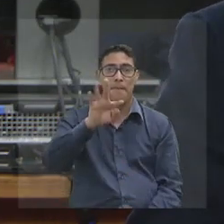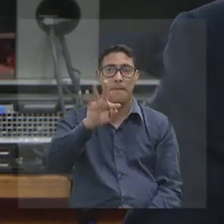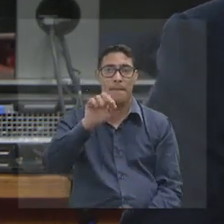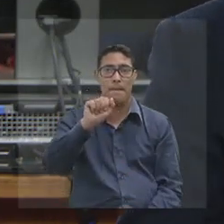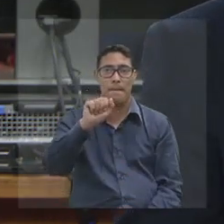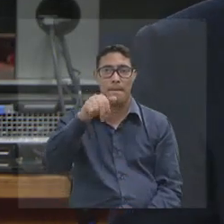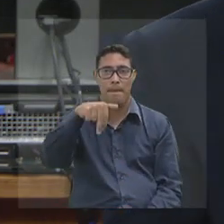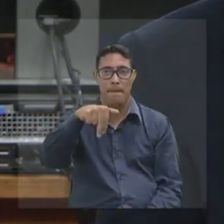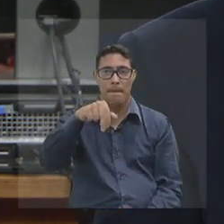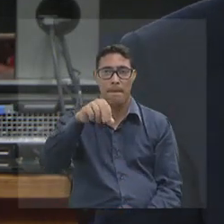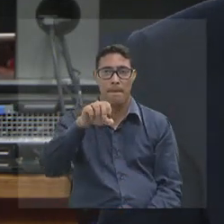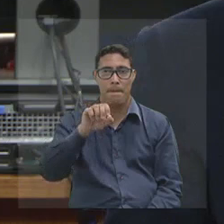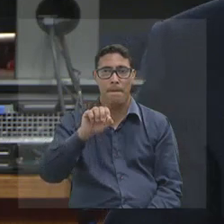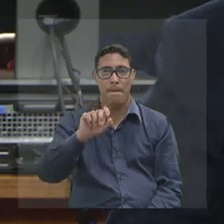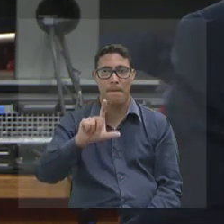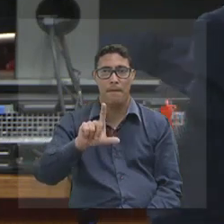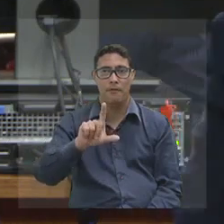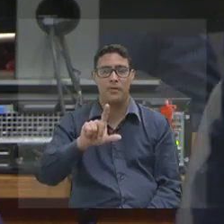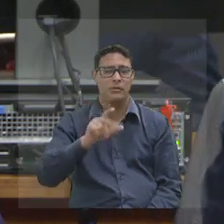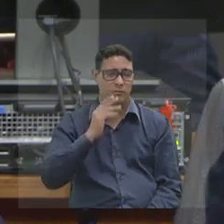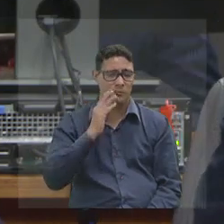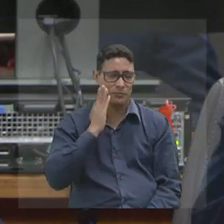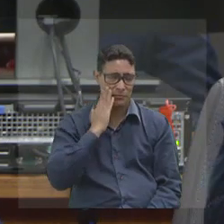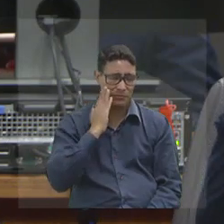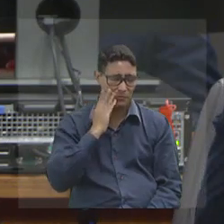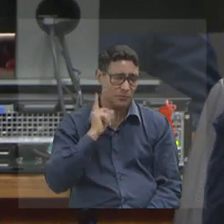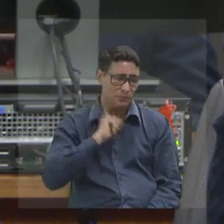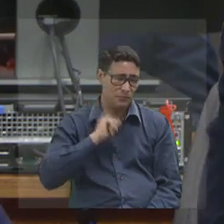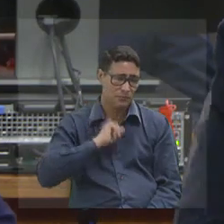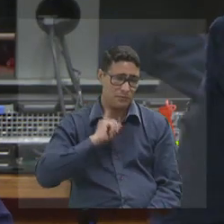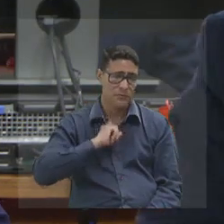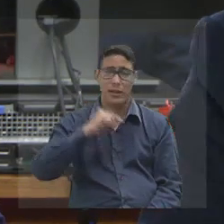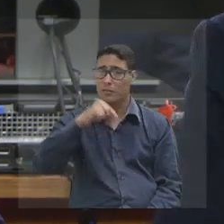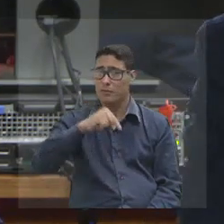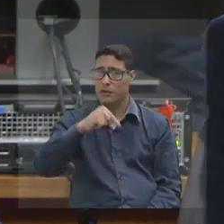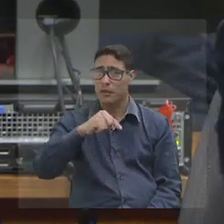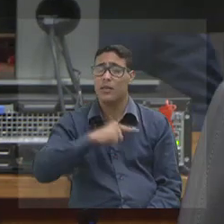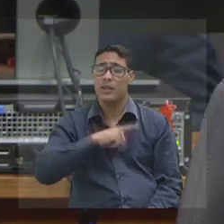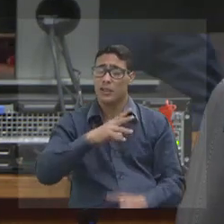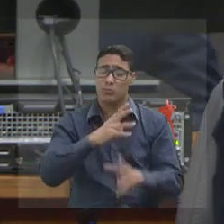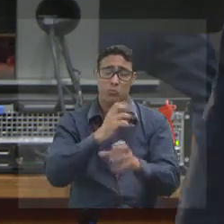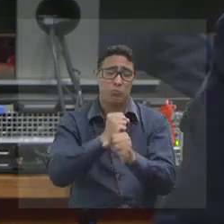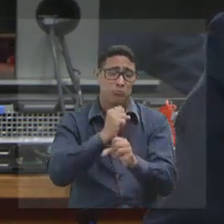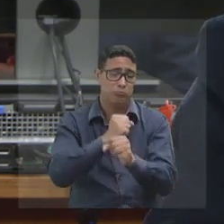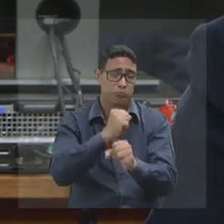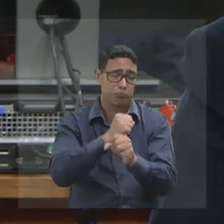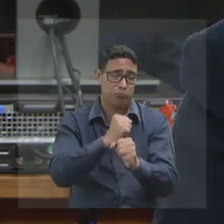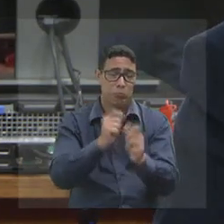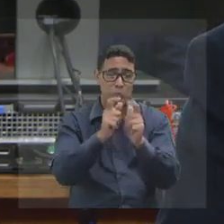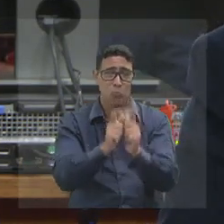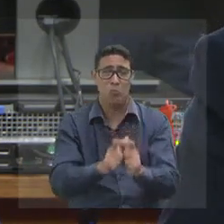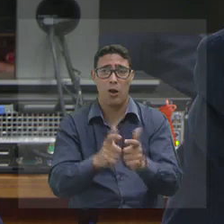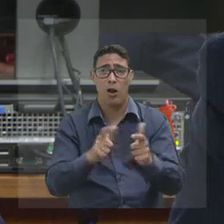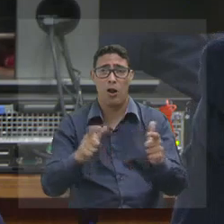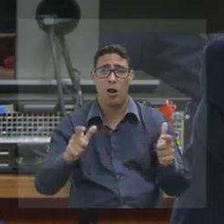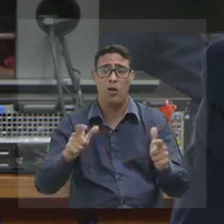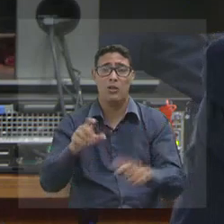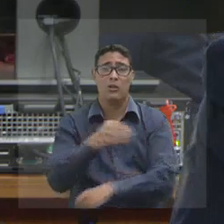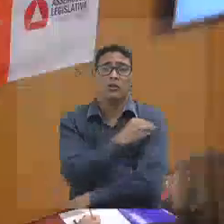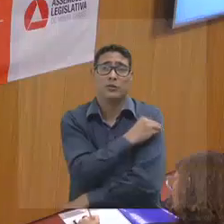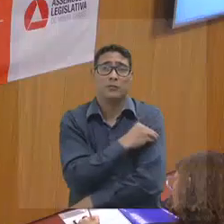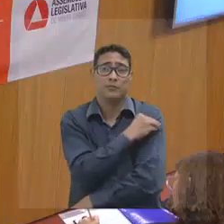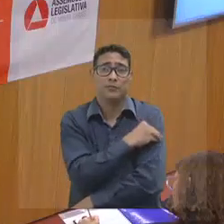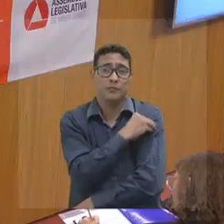nós sabemos que Minas Gerais tem sido um grande produtor de etanol e na emenda